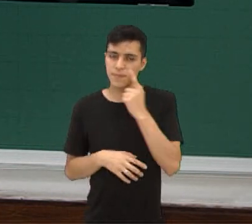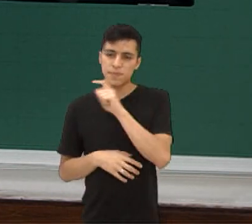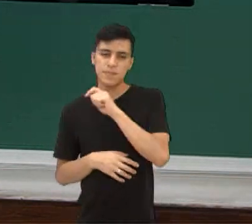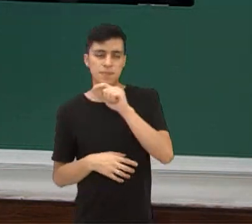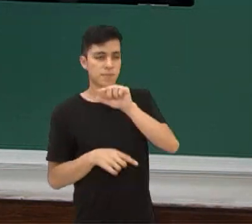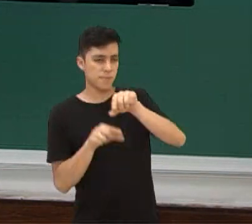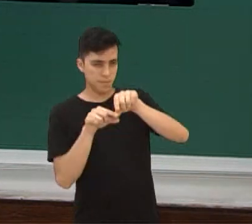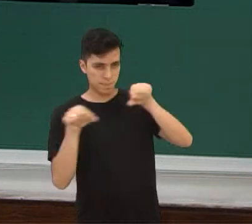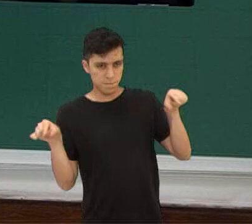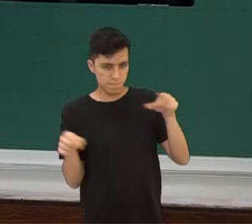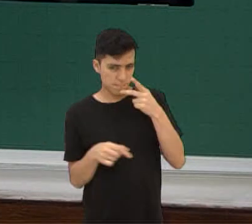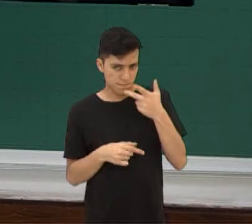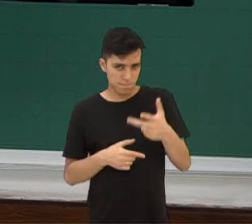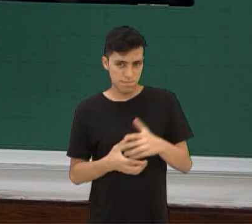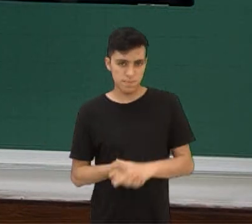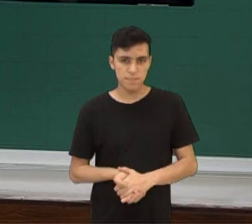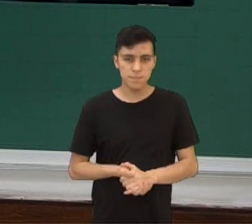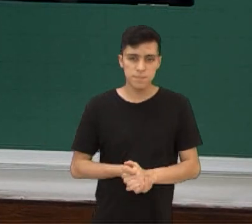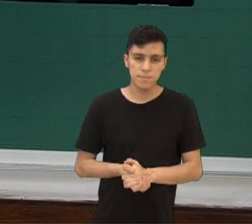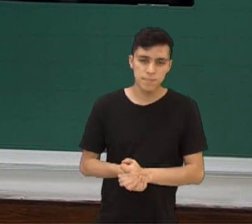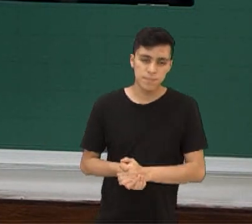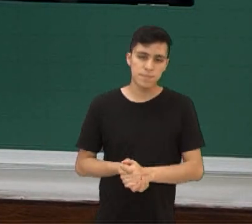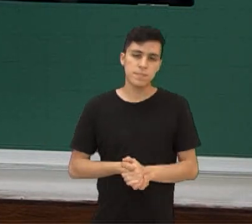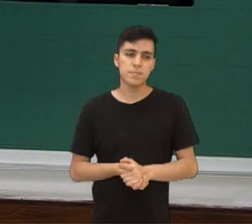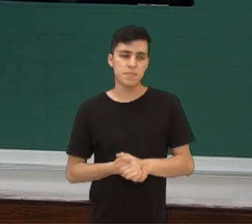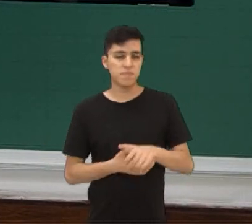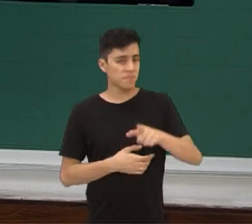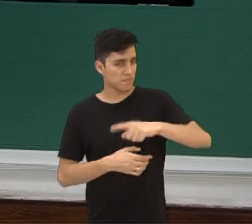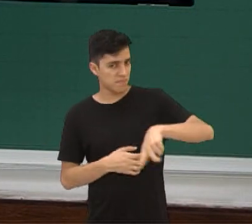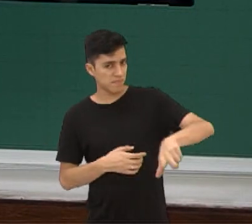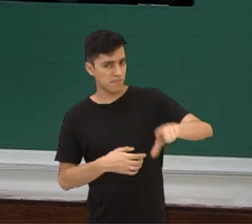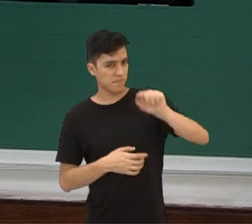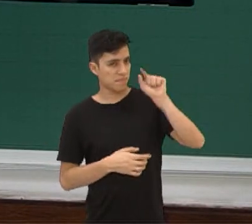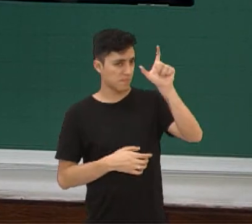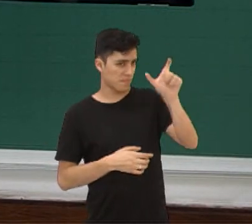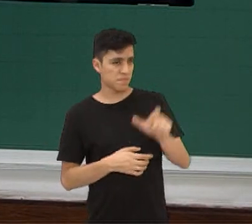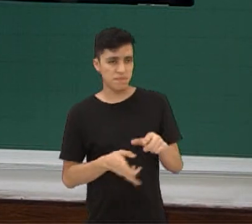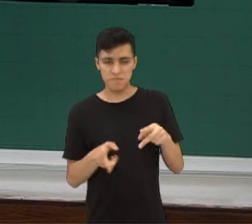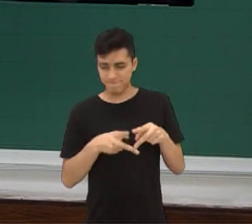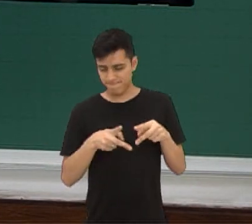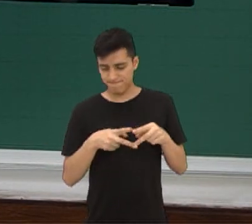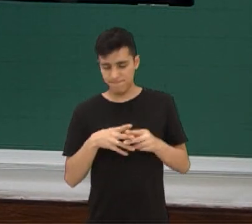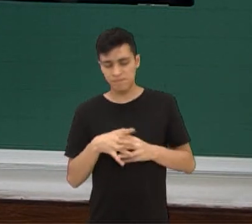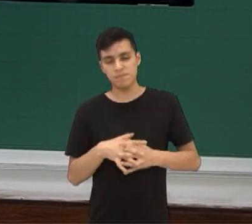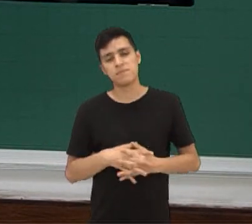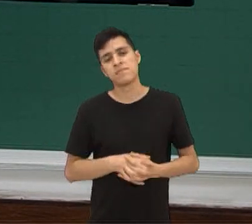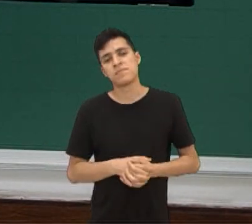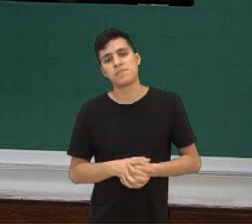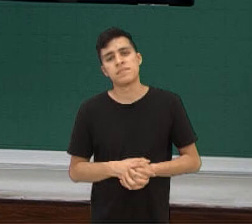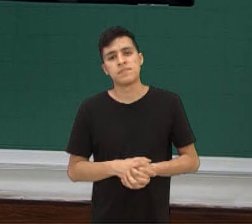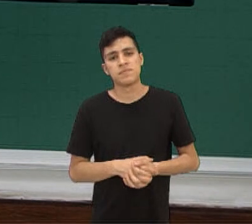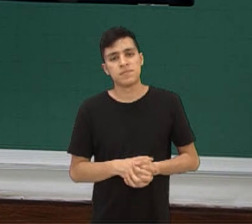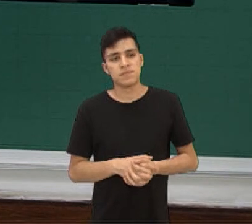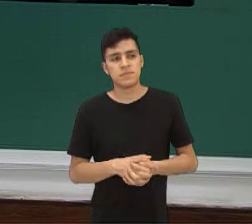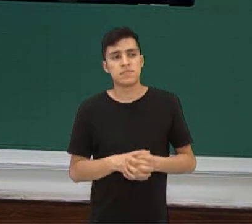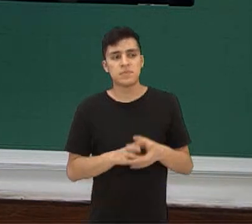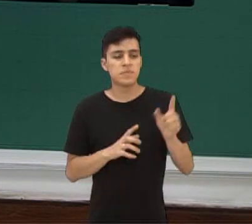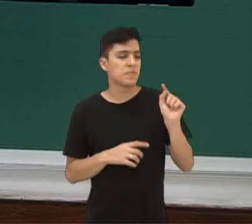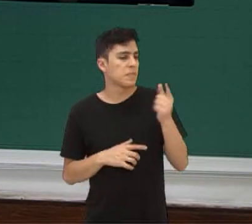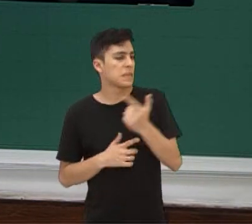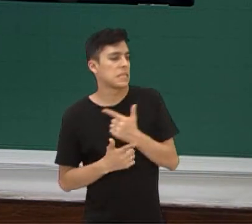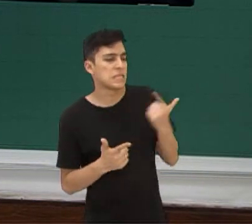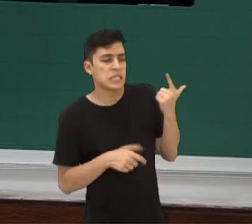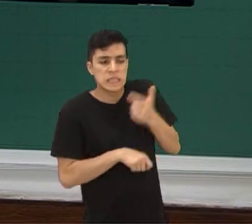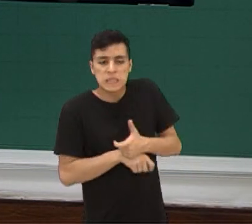La chica, o espaço que vocês vão colocar ou se quedou ou chegou a ser, sin un duro. Quer dizer, ela não tinha um